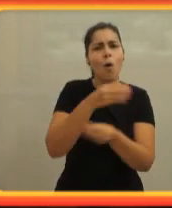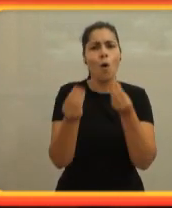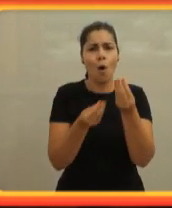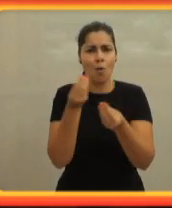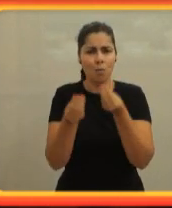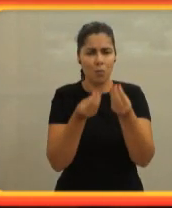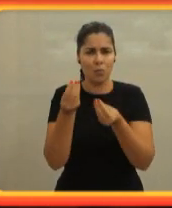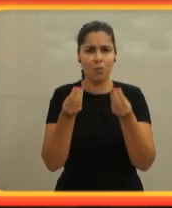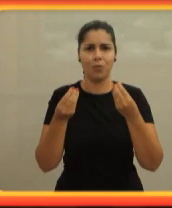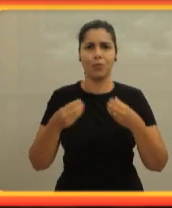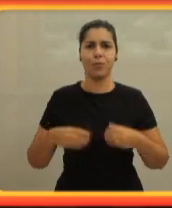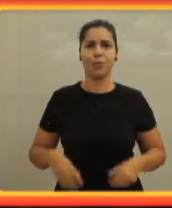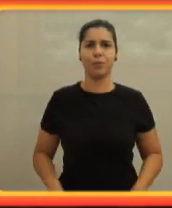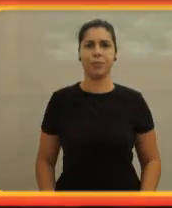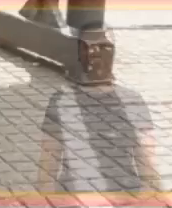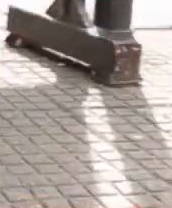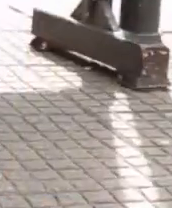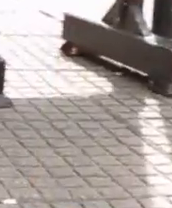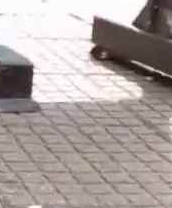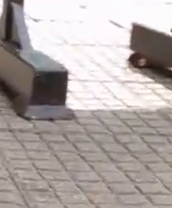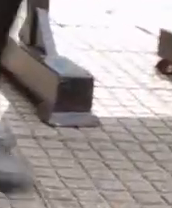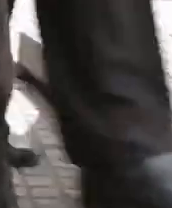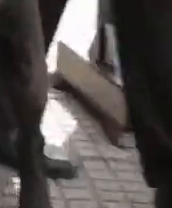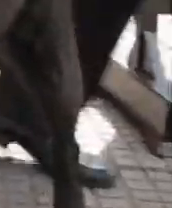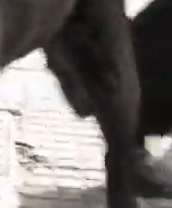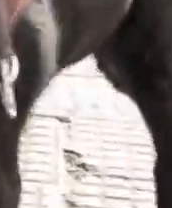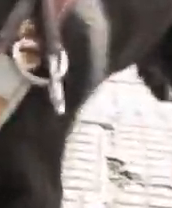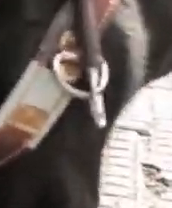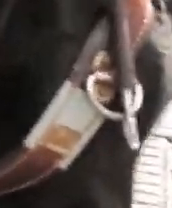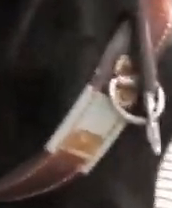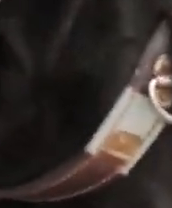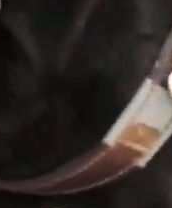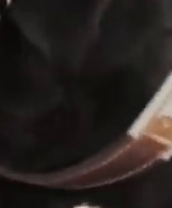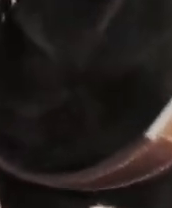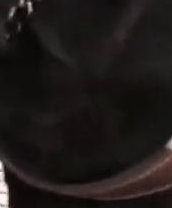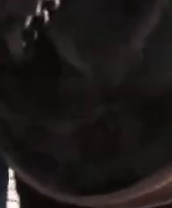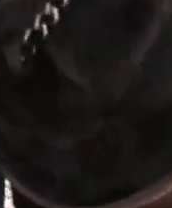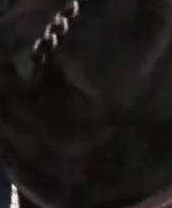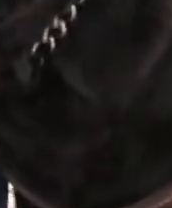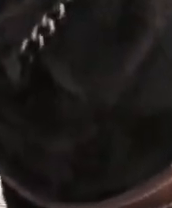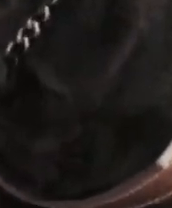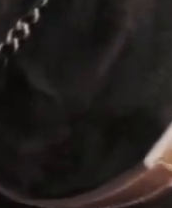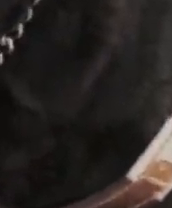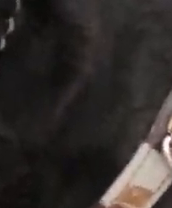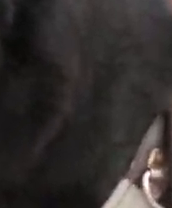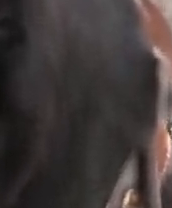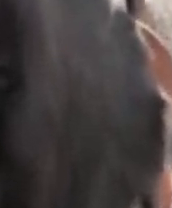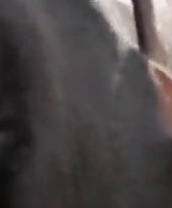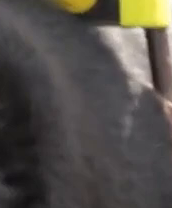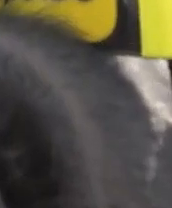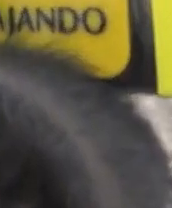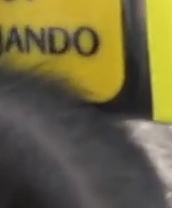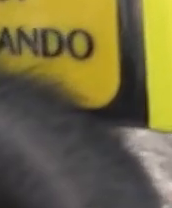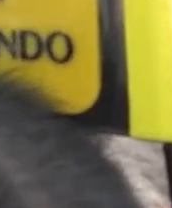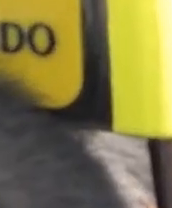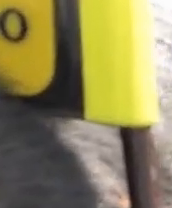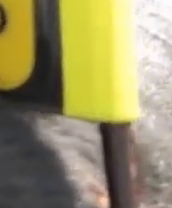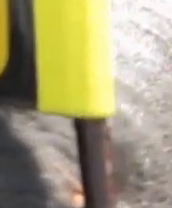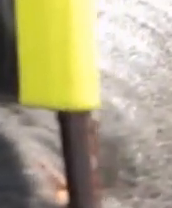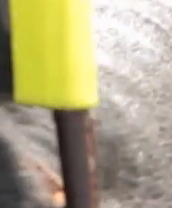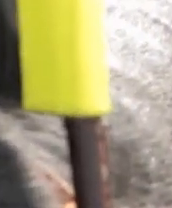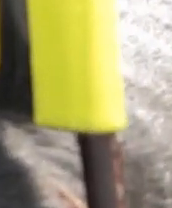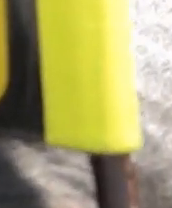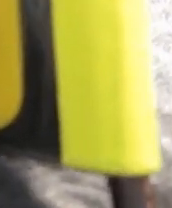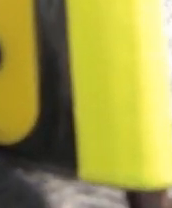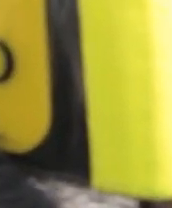sua preparação, seu adestramento. Alberto e o cão-guia parados numa esquina. Na guia do cão, a frase, "Não